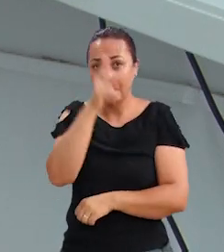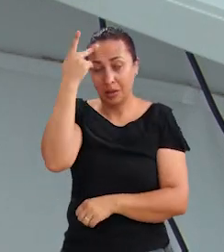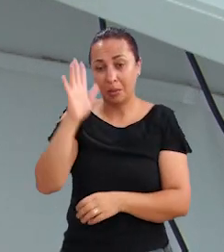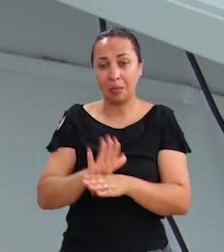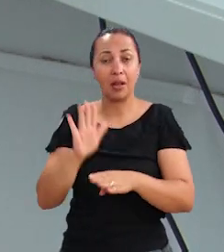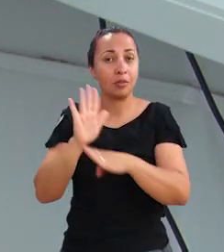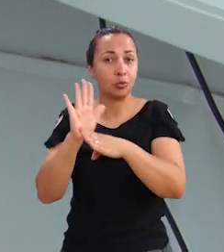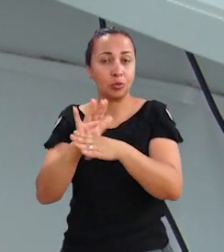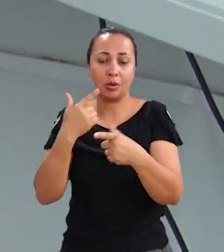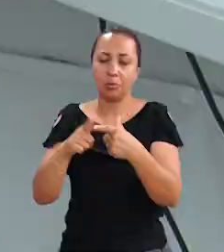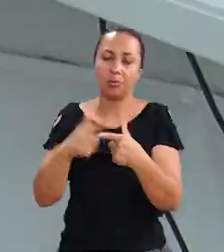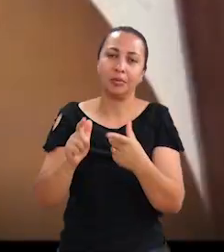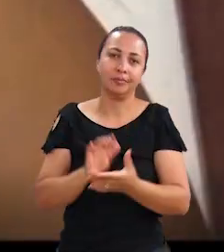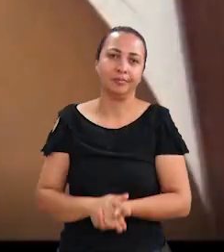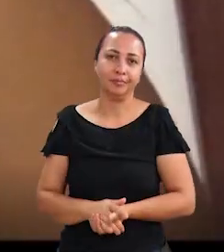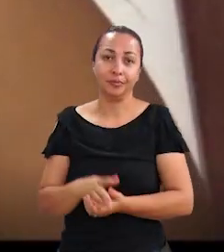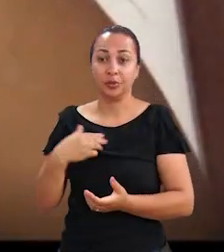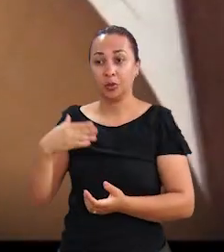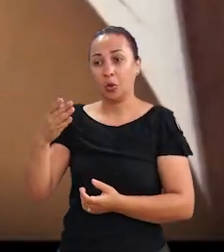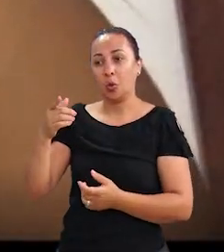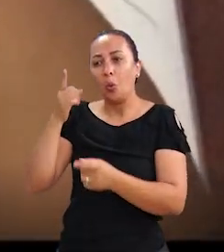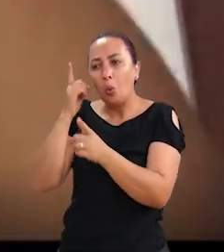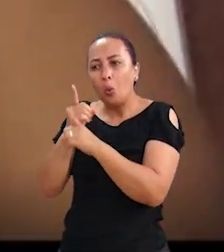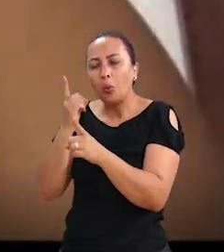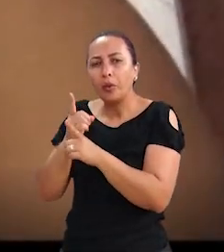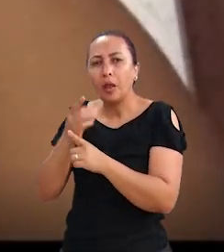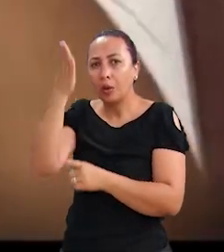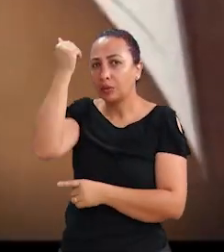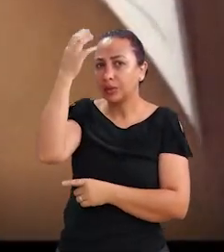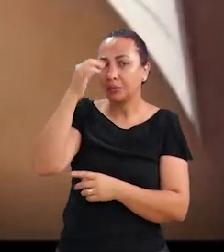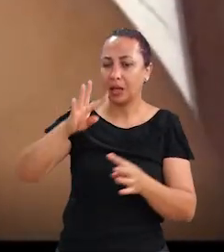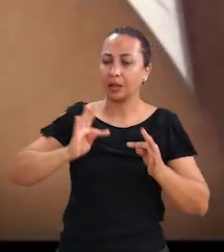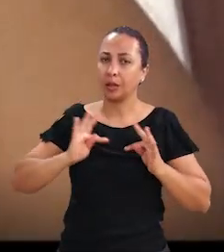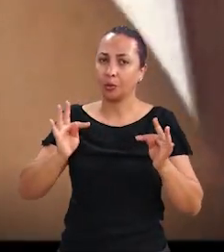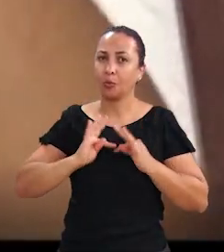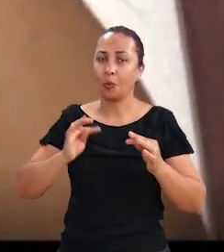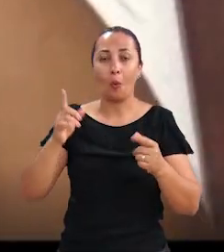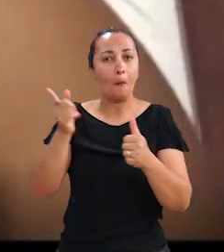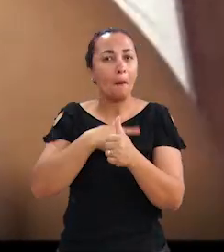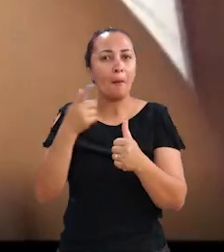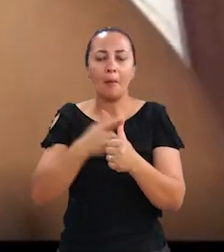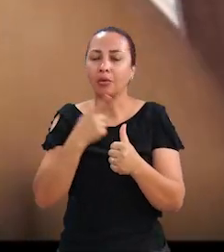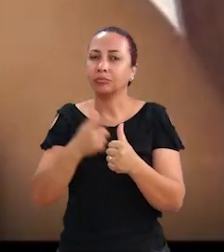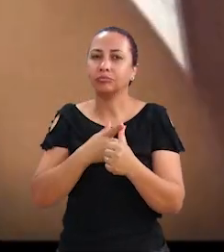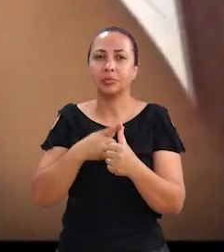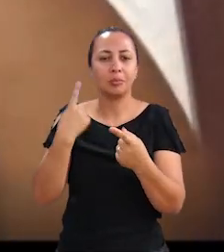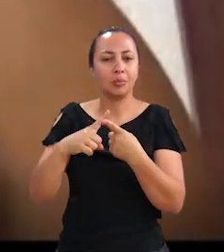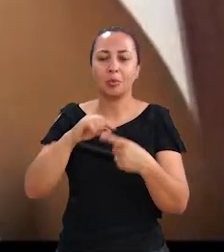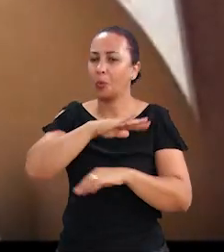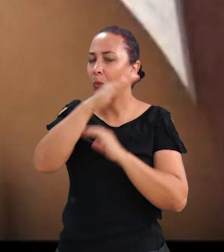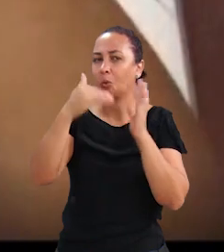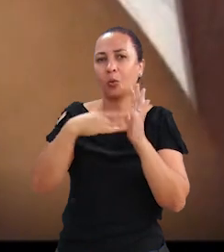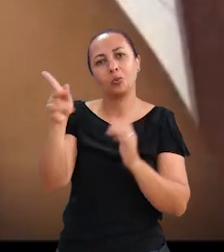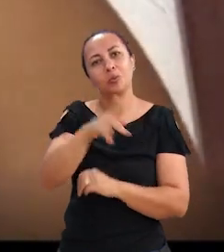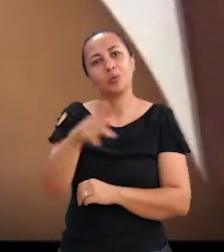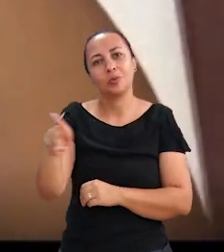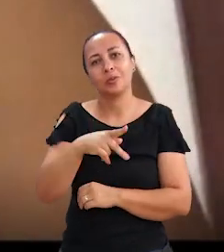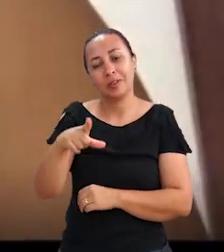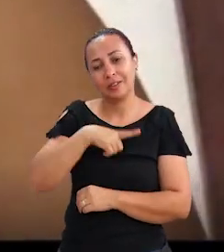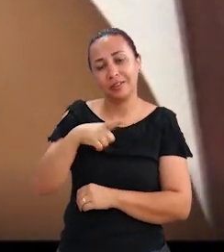para dar conta dessas problemáticas. Eu descobri os saberes tecnológicos, que foi o primordial, assim, porque todos os